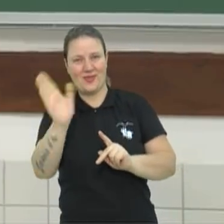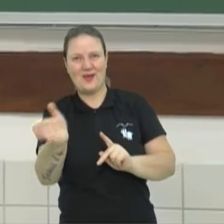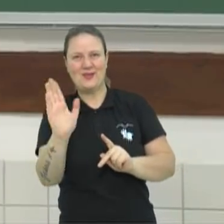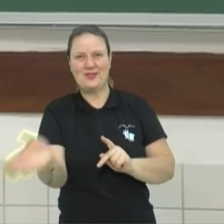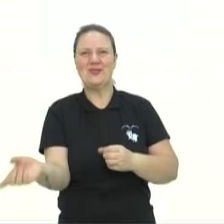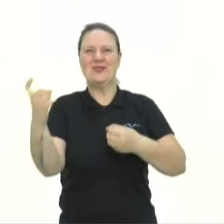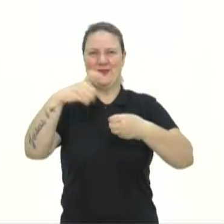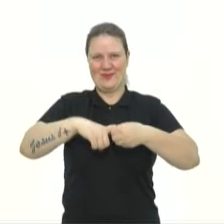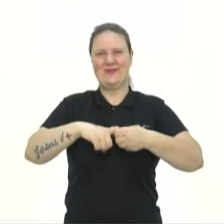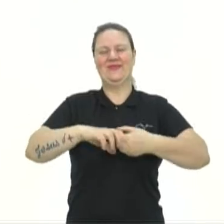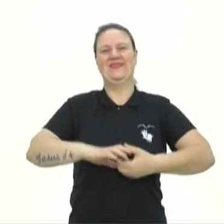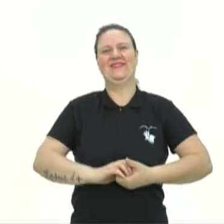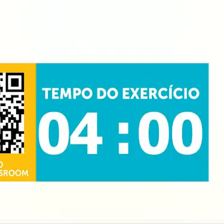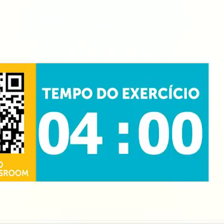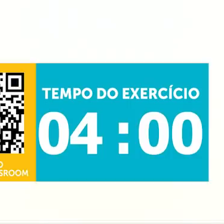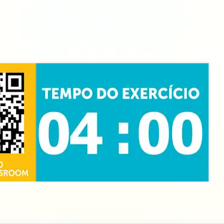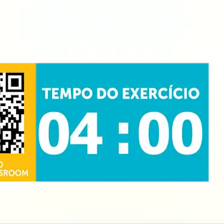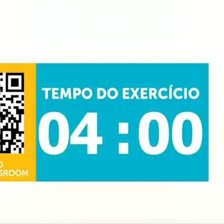gente retorna.